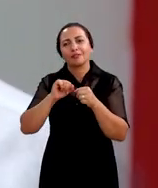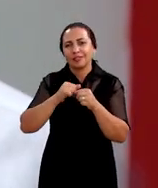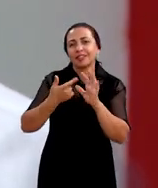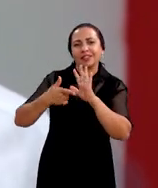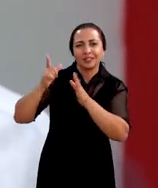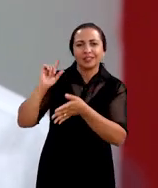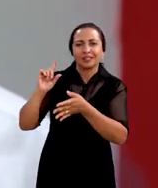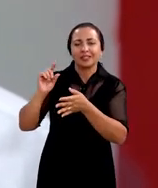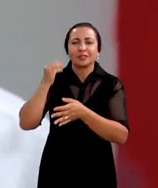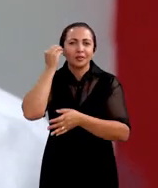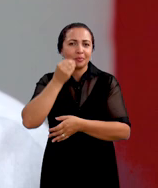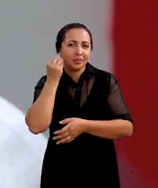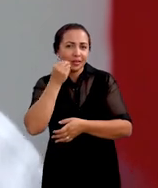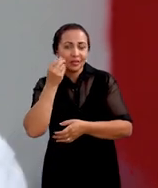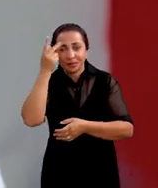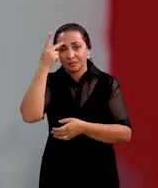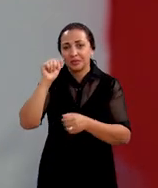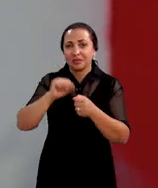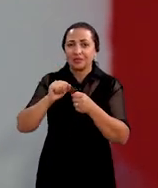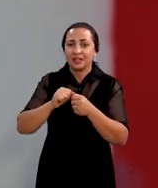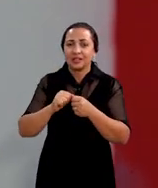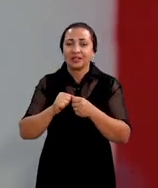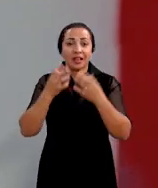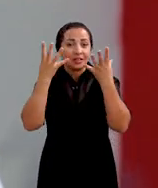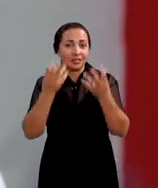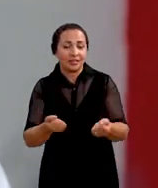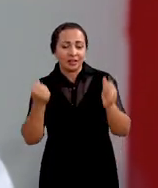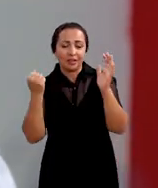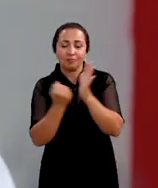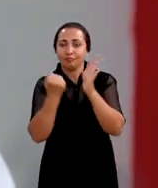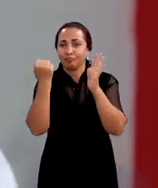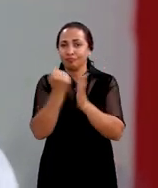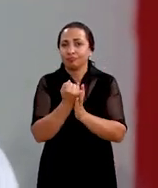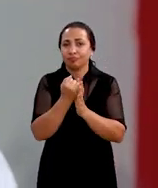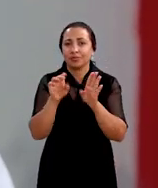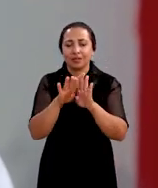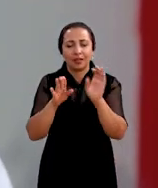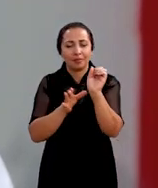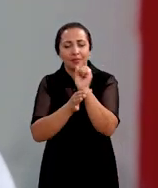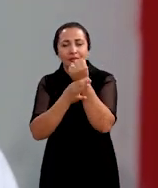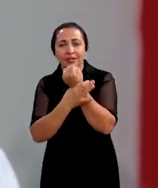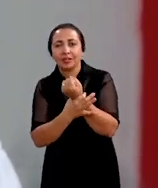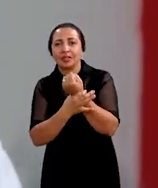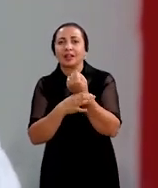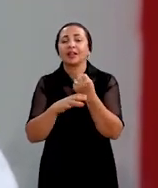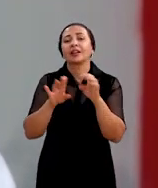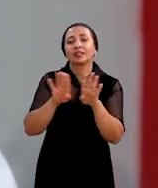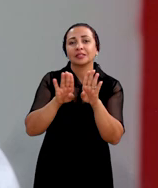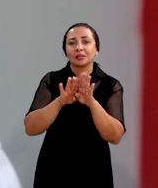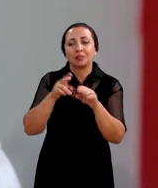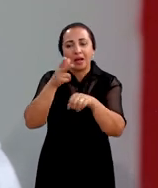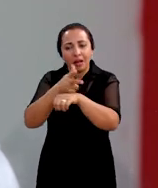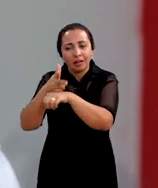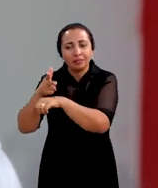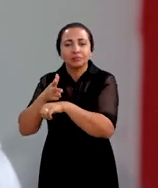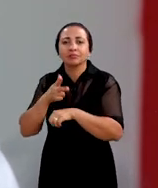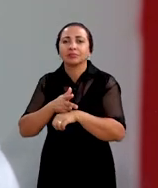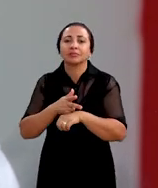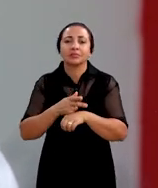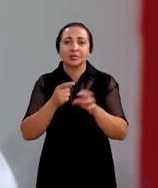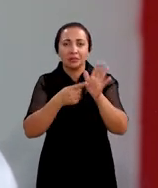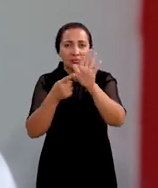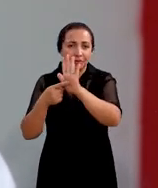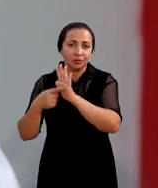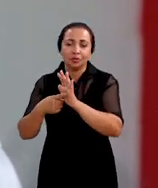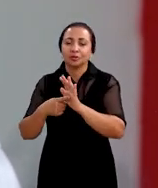nós já havíamos realizado os experimentos para fazer a validação, tanto com a solução de pulseira como com a solução utilizando